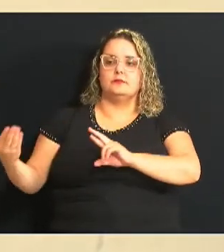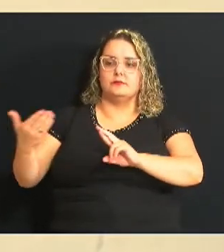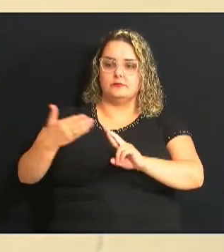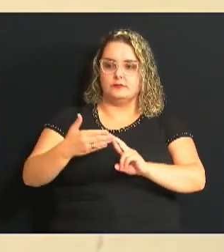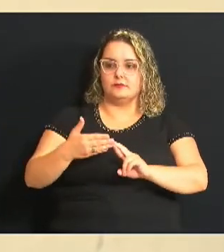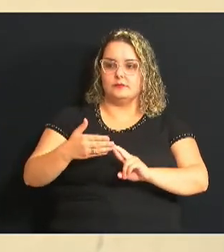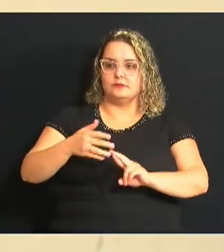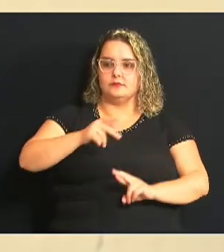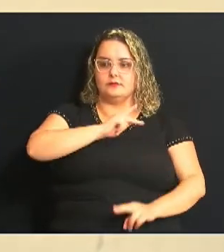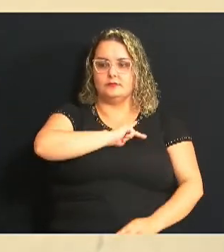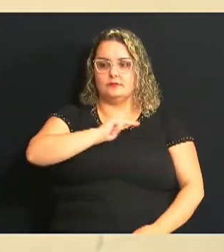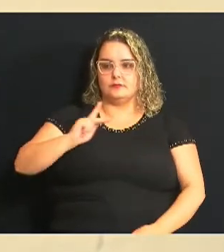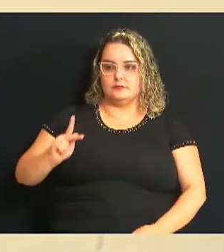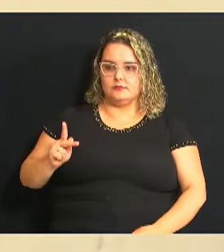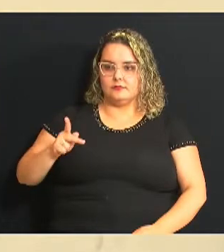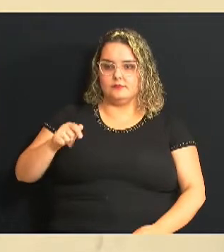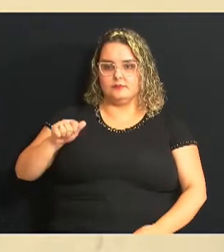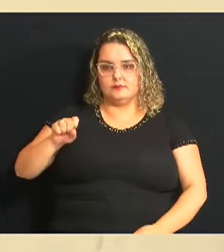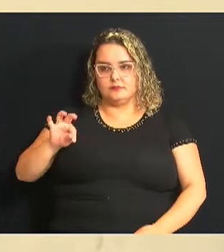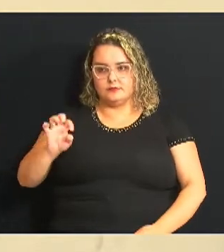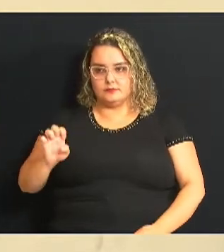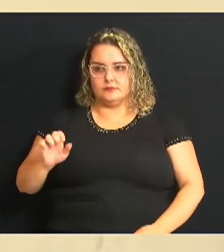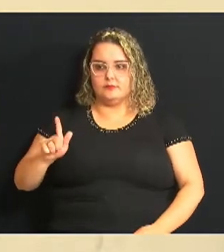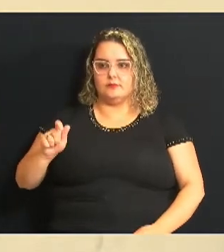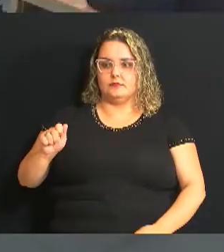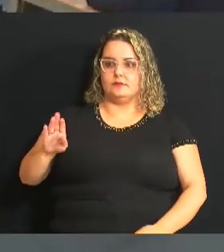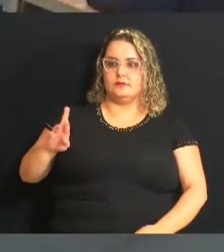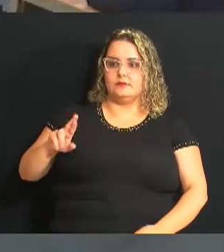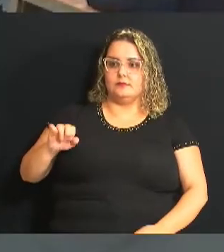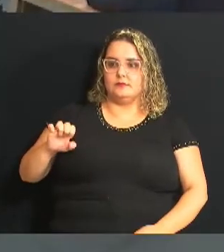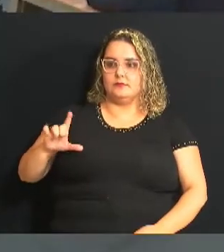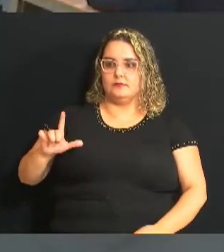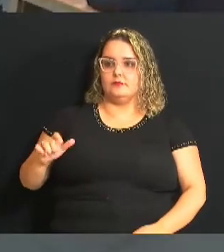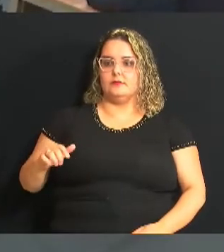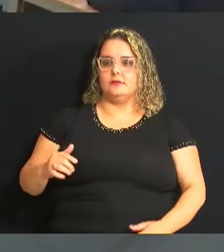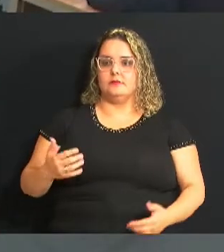past president, Gabriela Falseta.